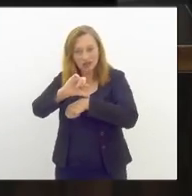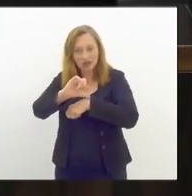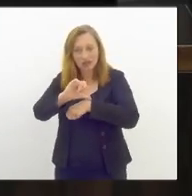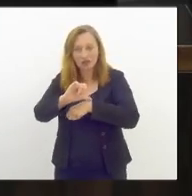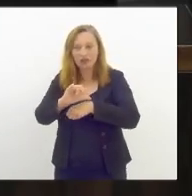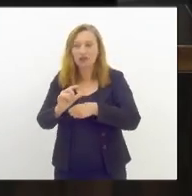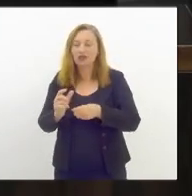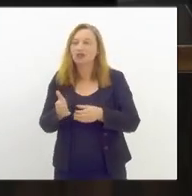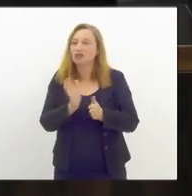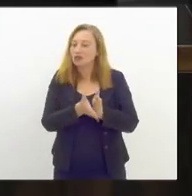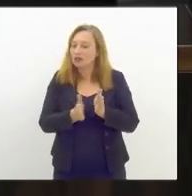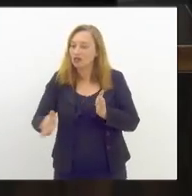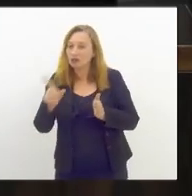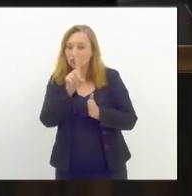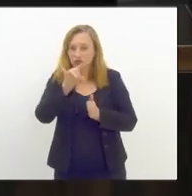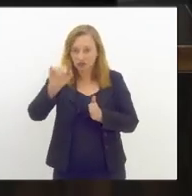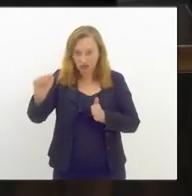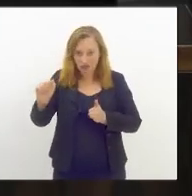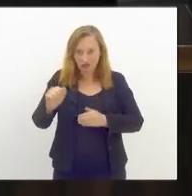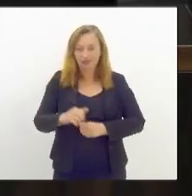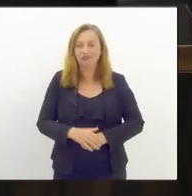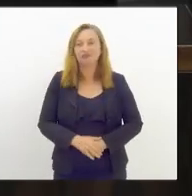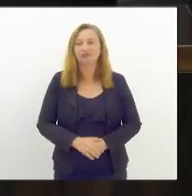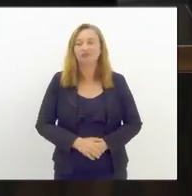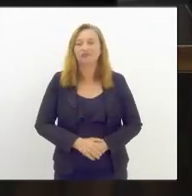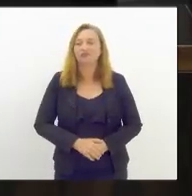com a ordem do dia